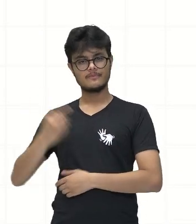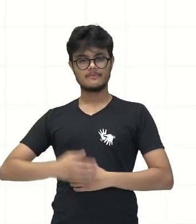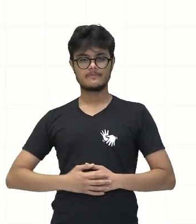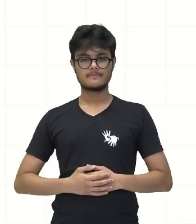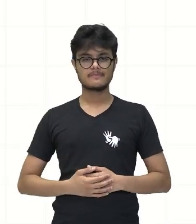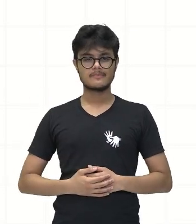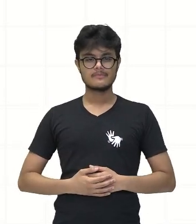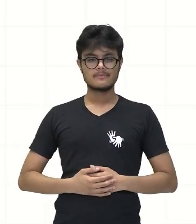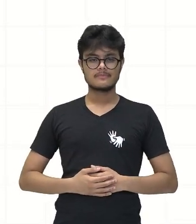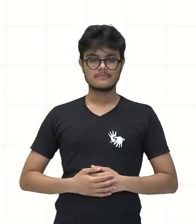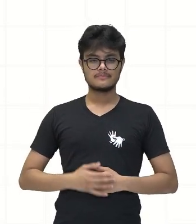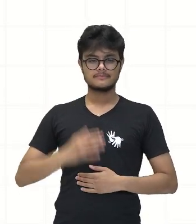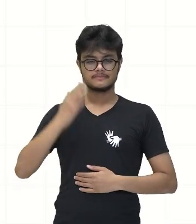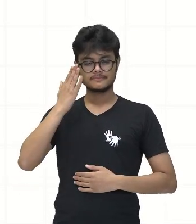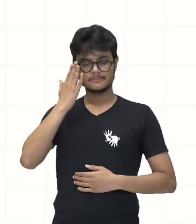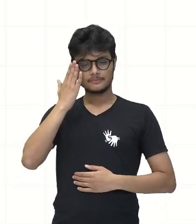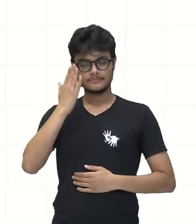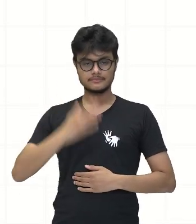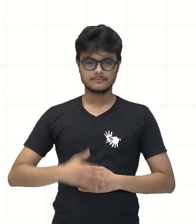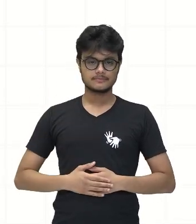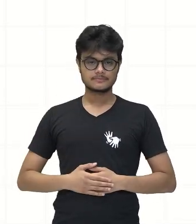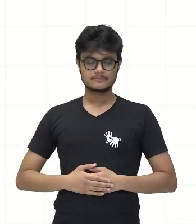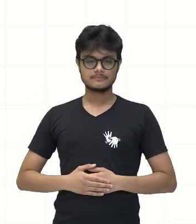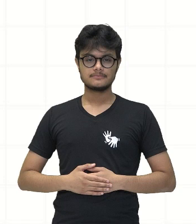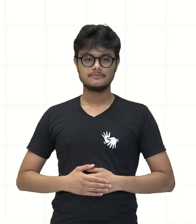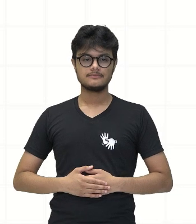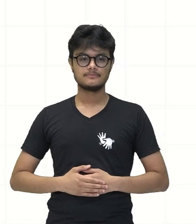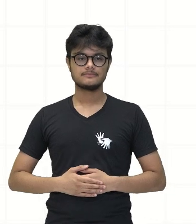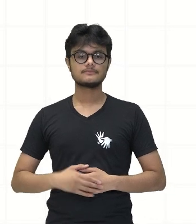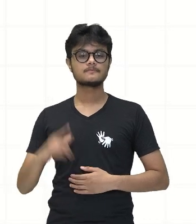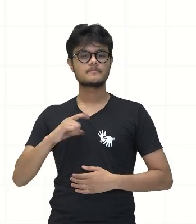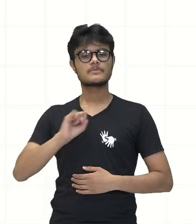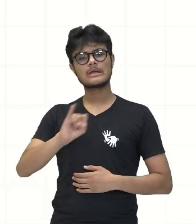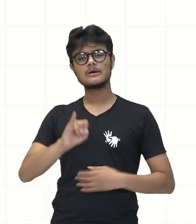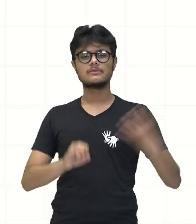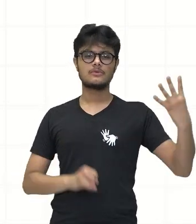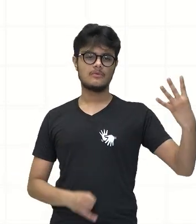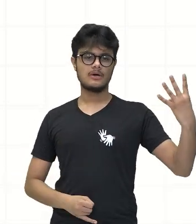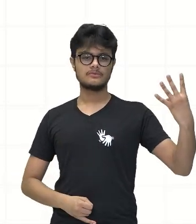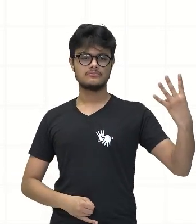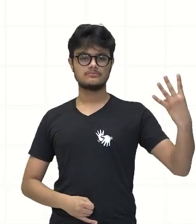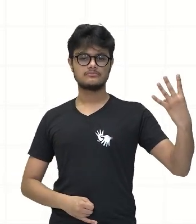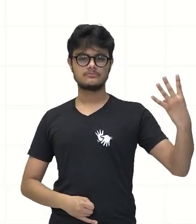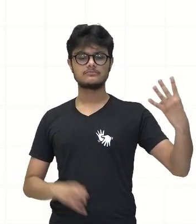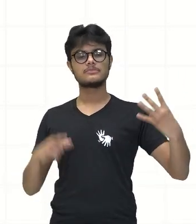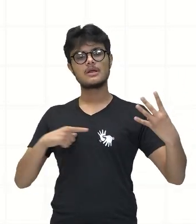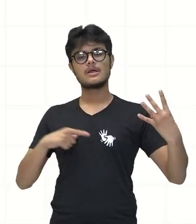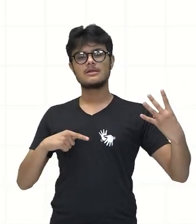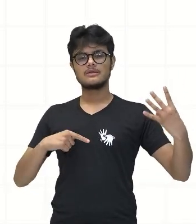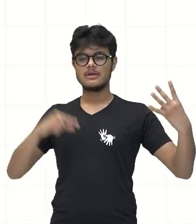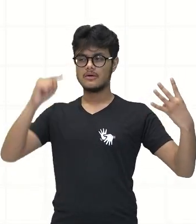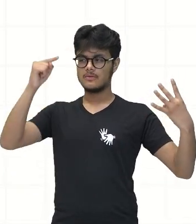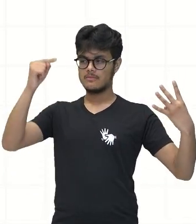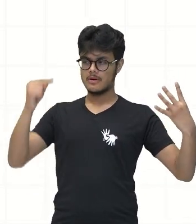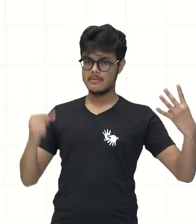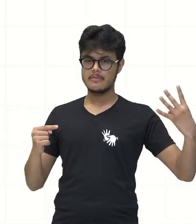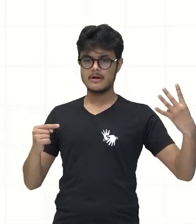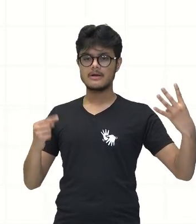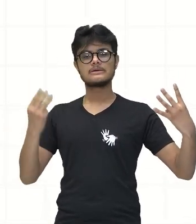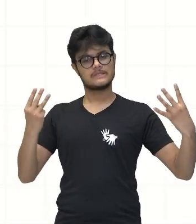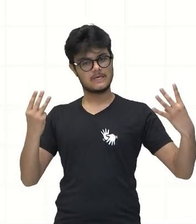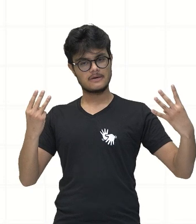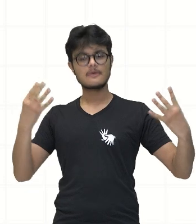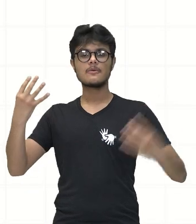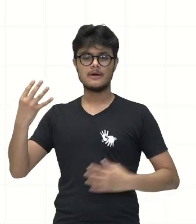Por 3, 1. Eu vou observar aqui o índice do radical, 4. Então, vamos ver se eu tenho 3, 4. Ou 4,